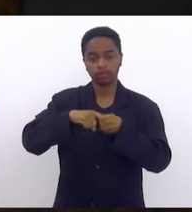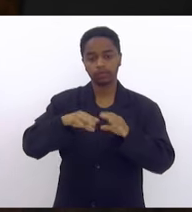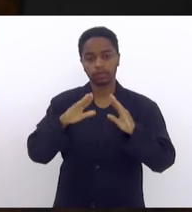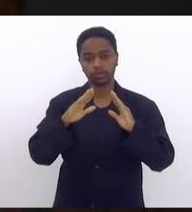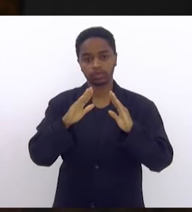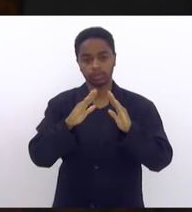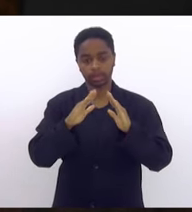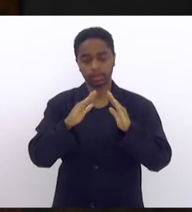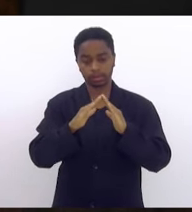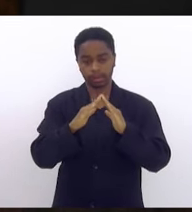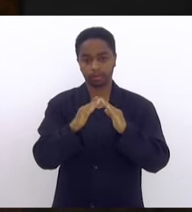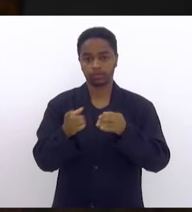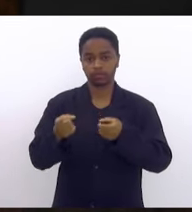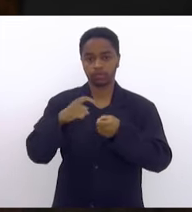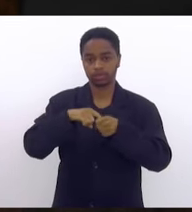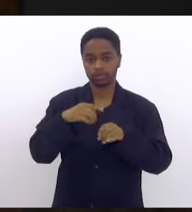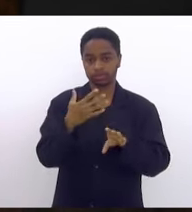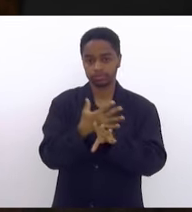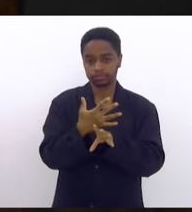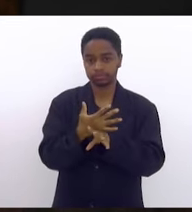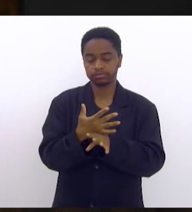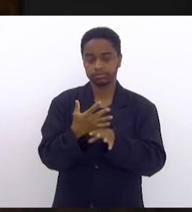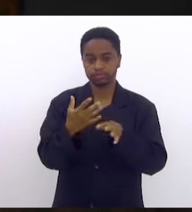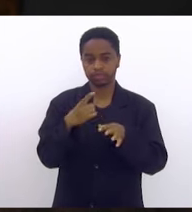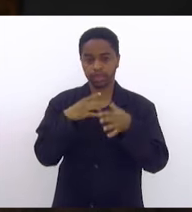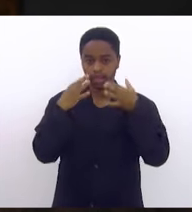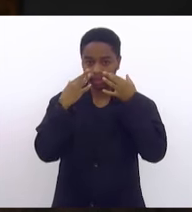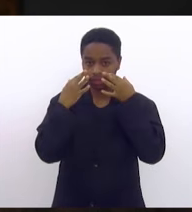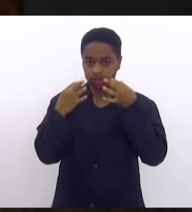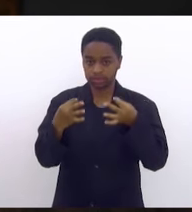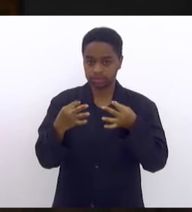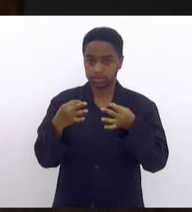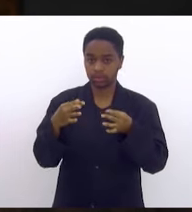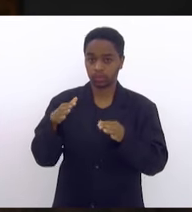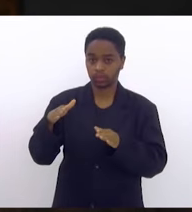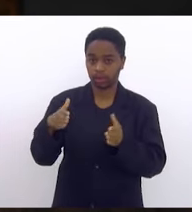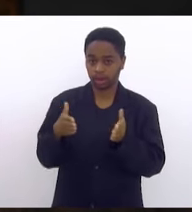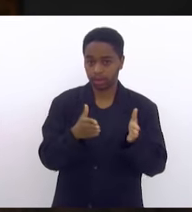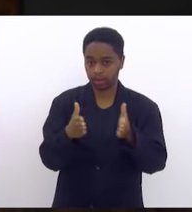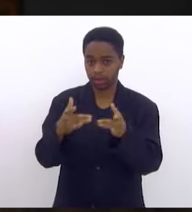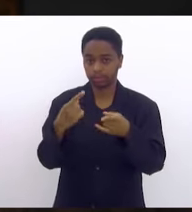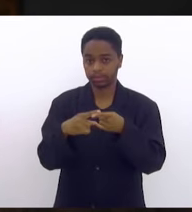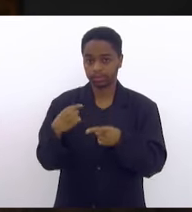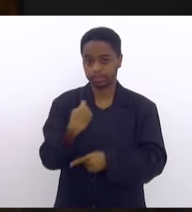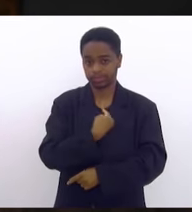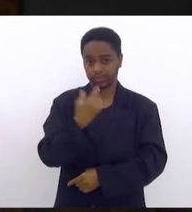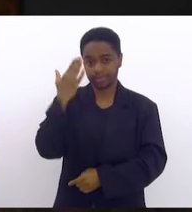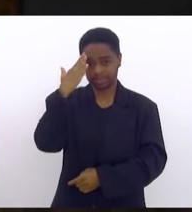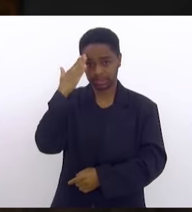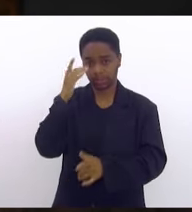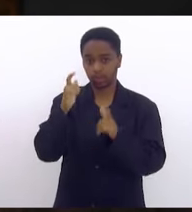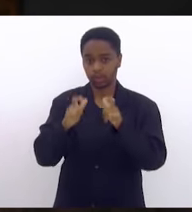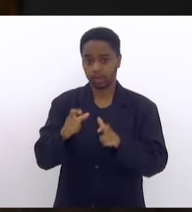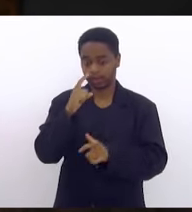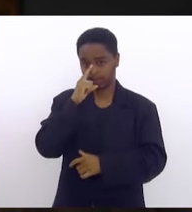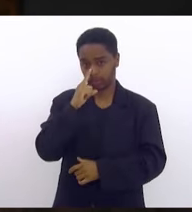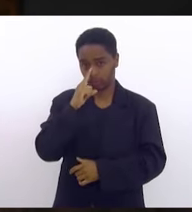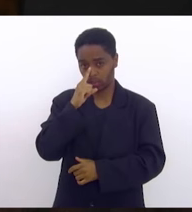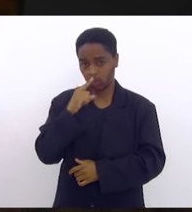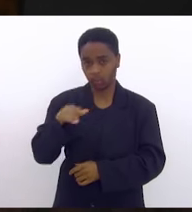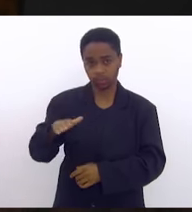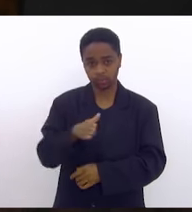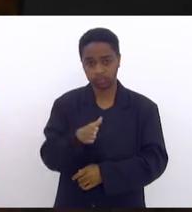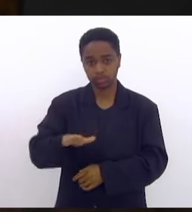nossa cidade com muita atenção, pessoal, na estrada. A gente sabe que não é uma estrada perigosa, mas que